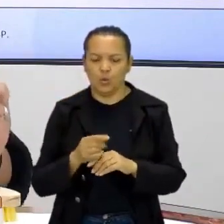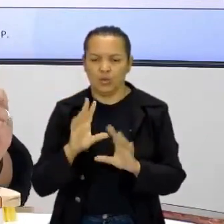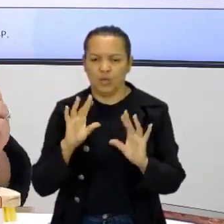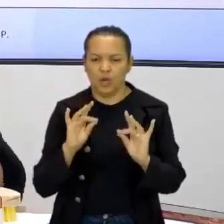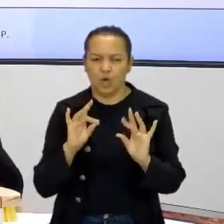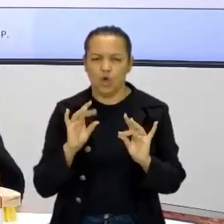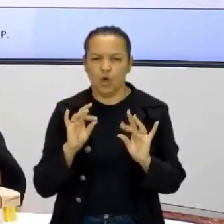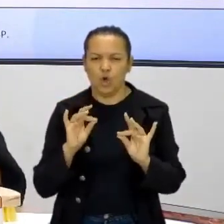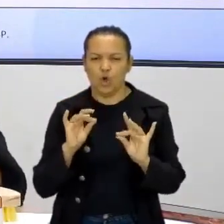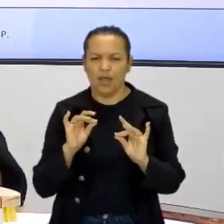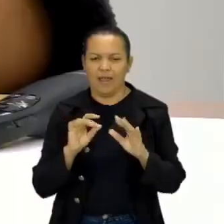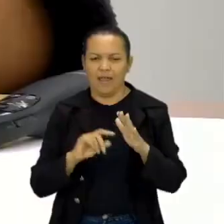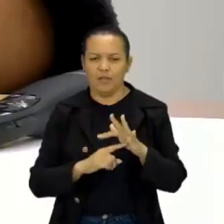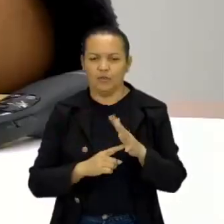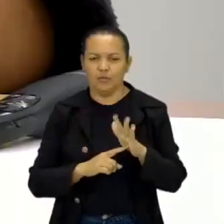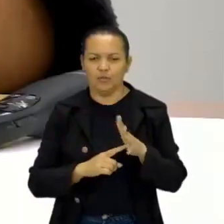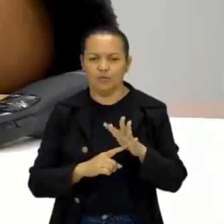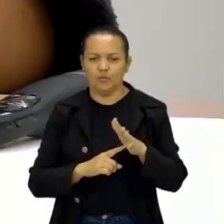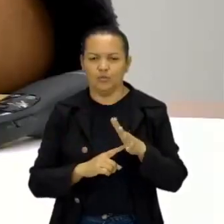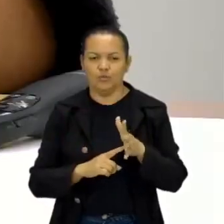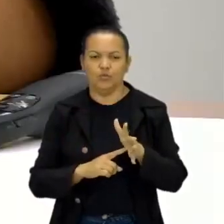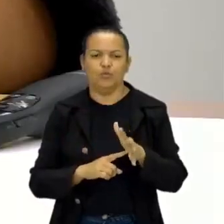colar o motorzinho, tá?